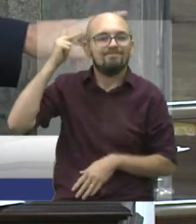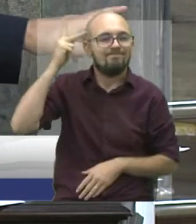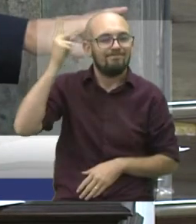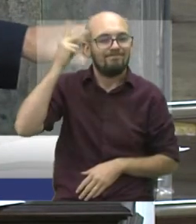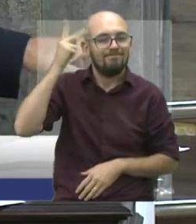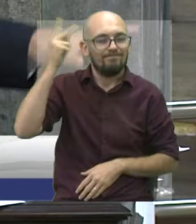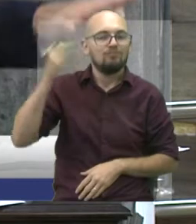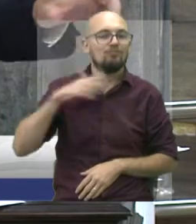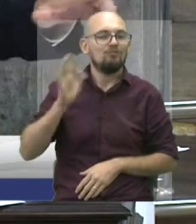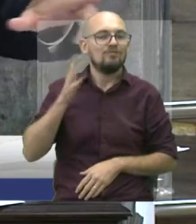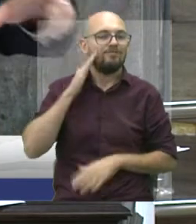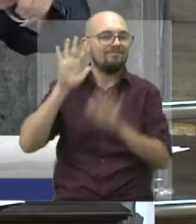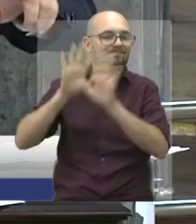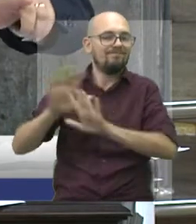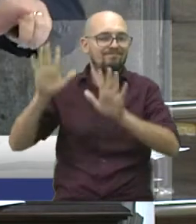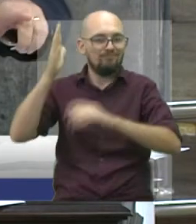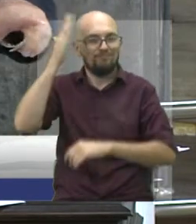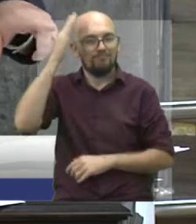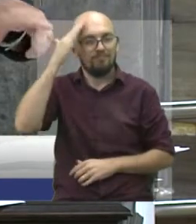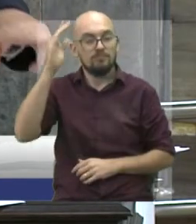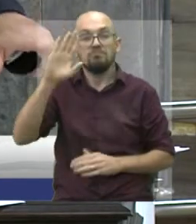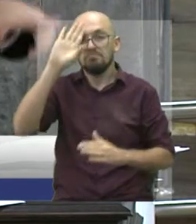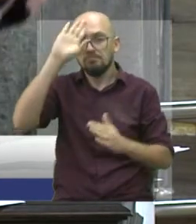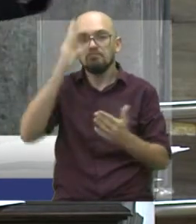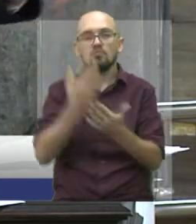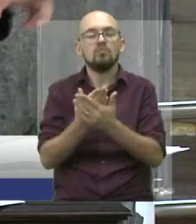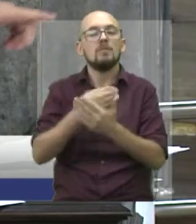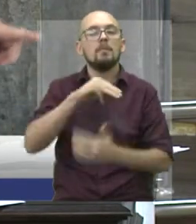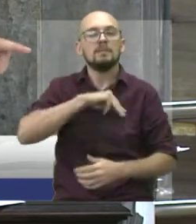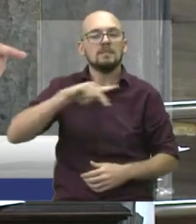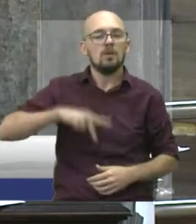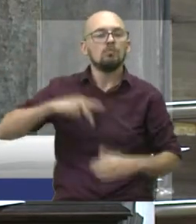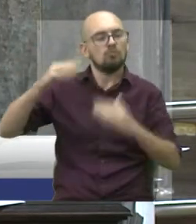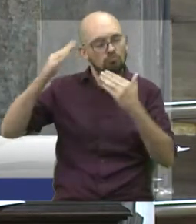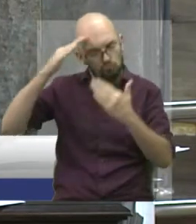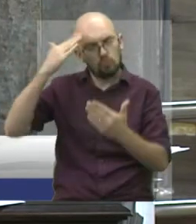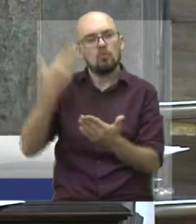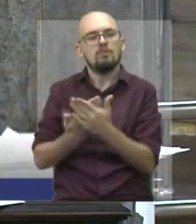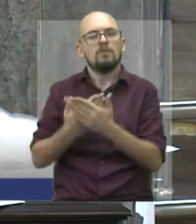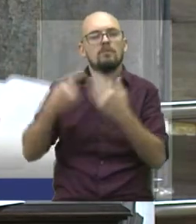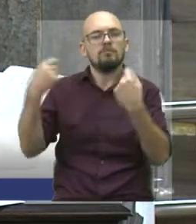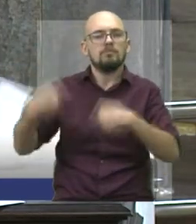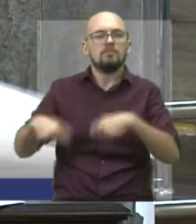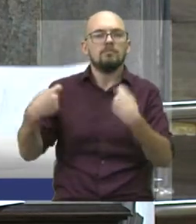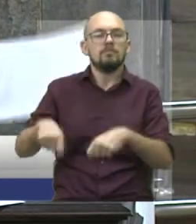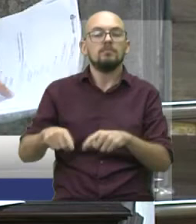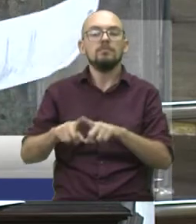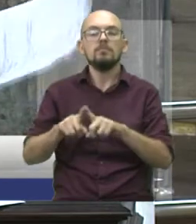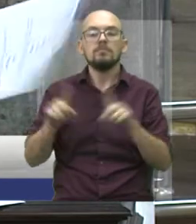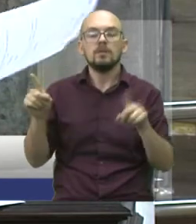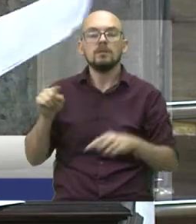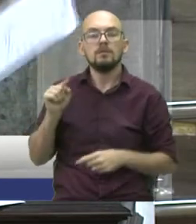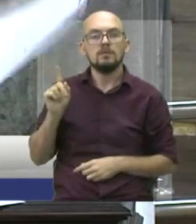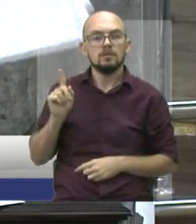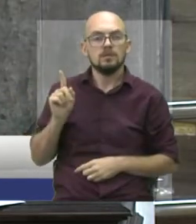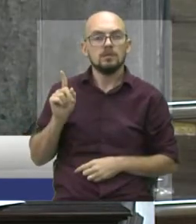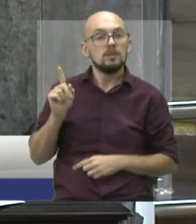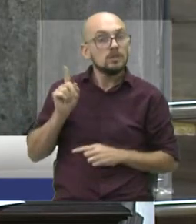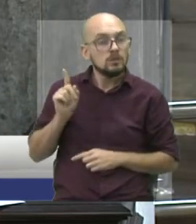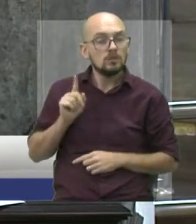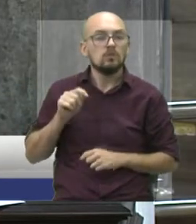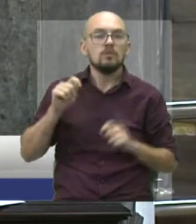sabendo também. Vamos confiar no Ministério Público? Vamos confiar. Mas isso aqui já dá